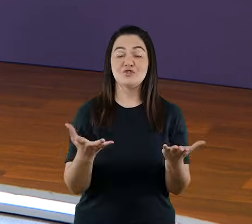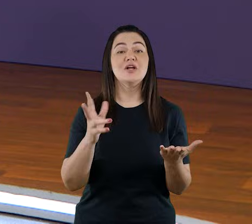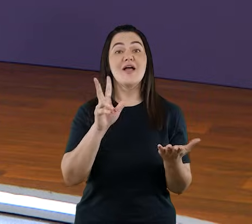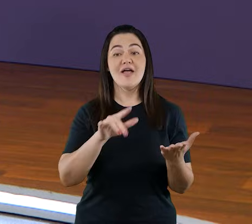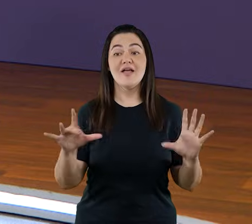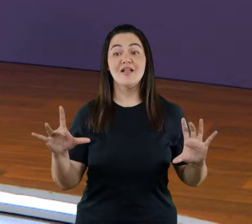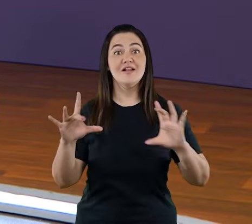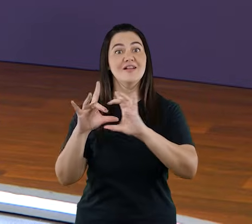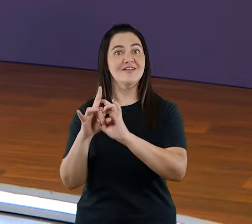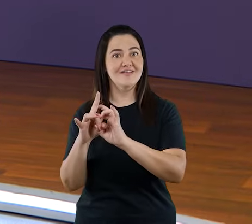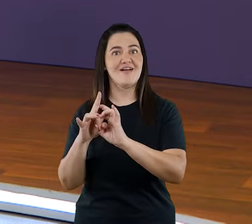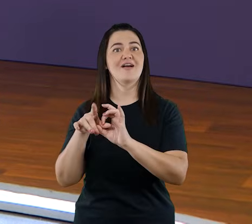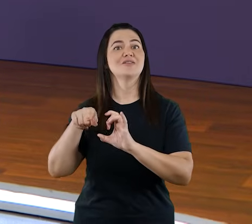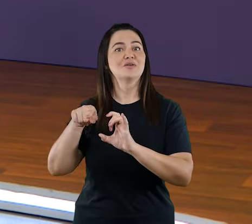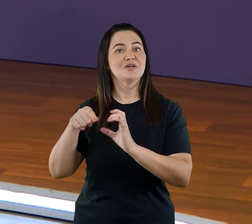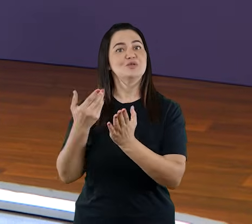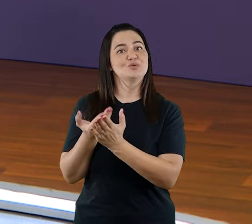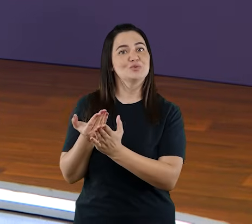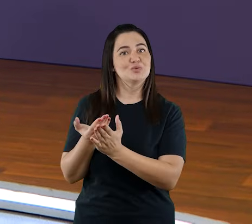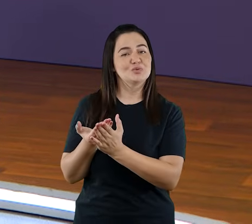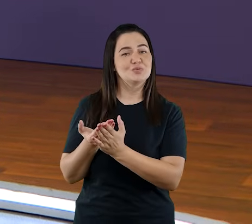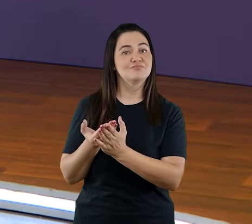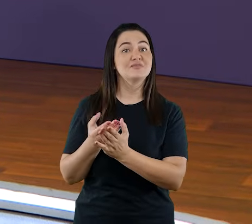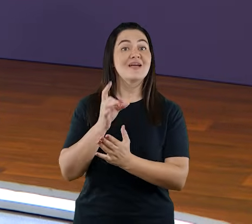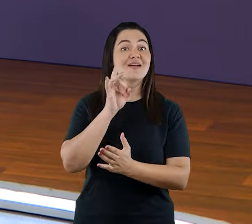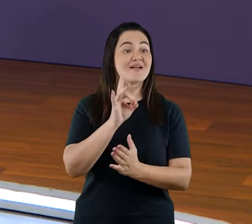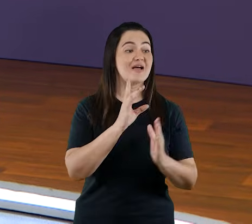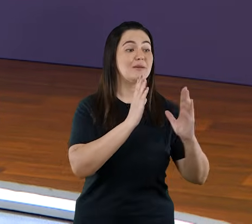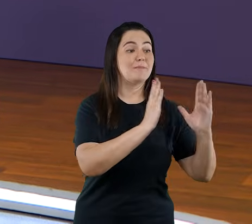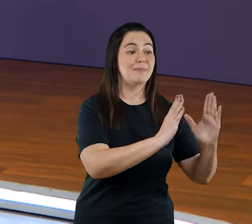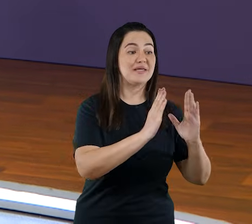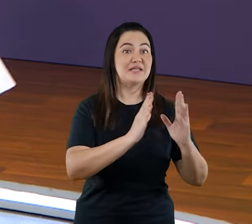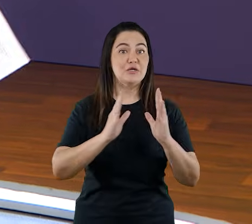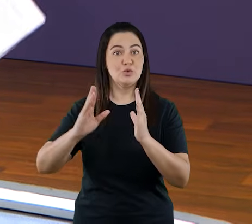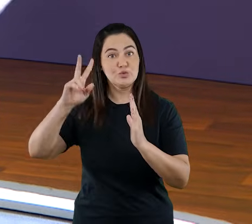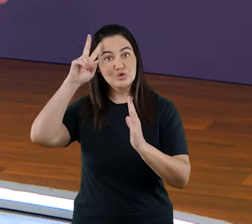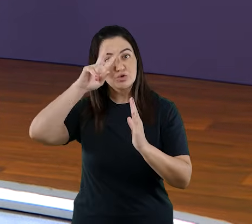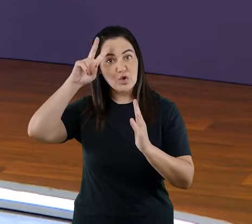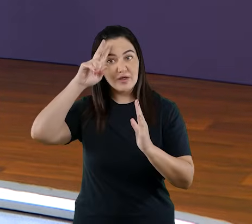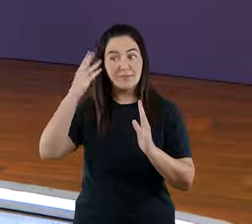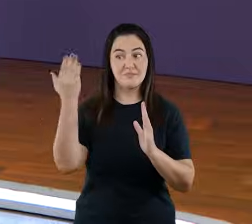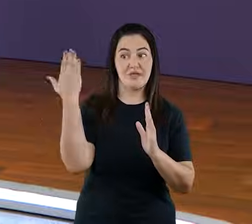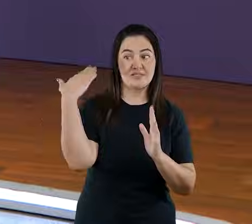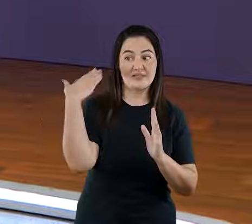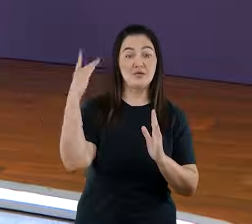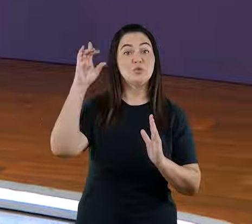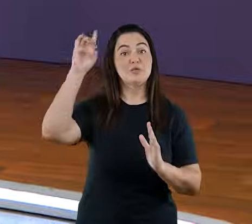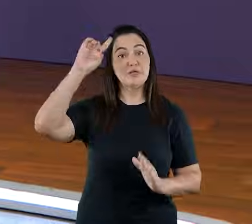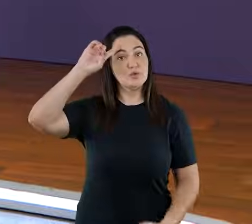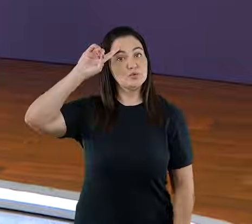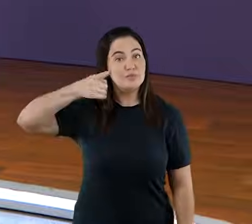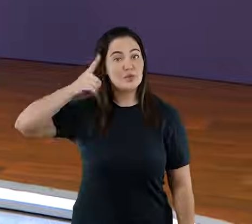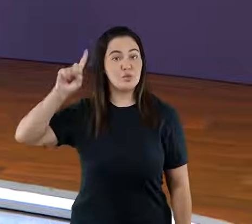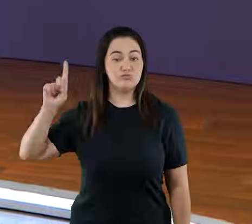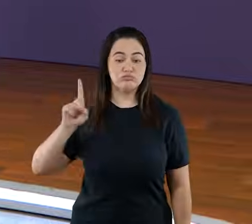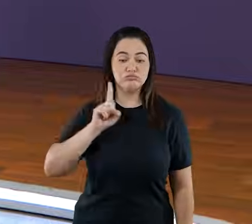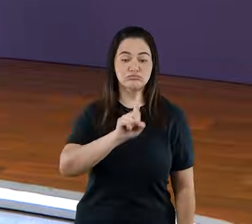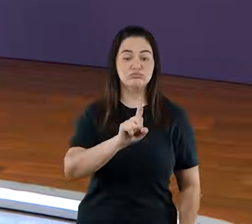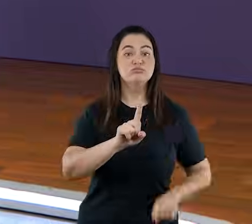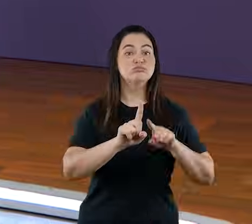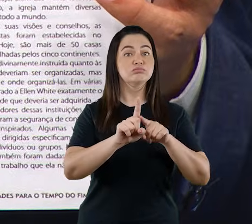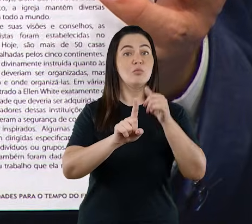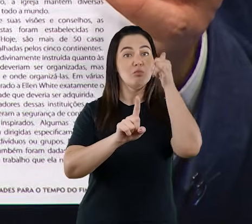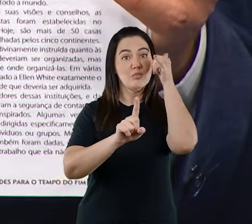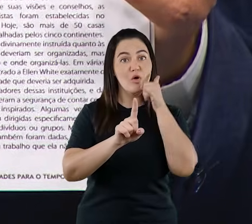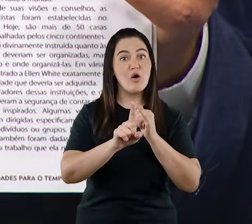que eu vou lhe apresentar. Olha só, para cada época de crise no passado, Deus enviou um profeta. É isso que está dizendo